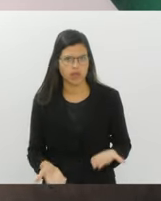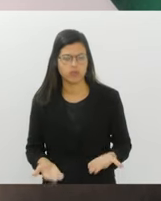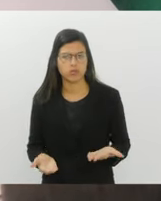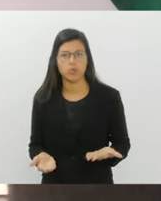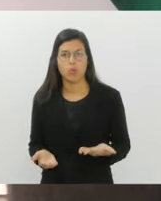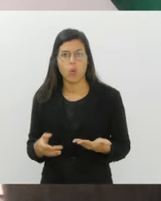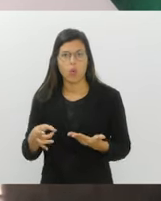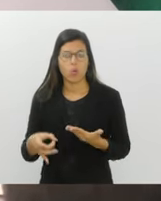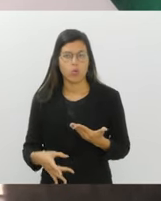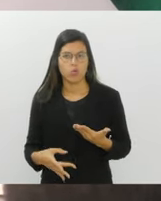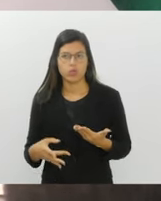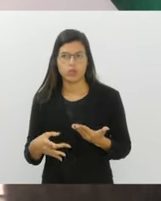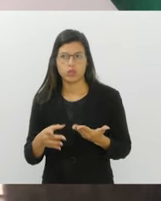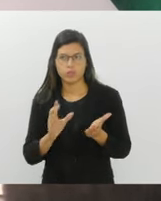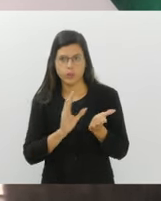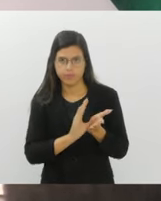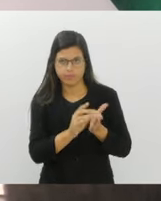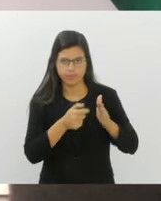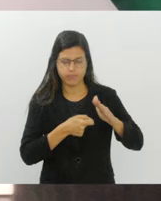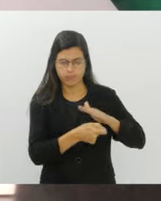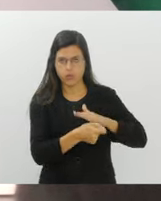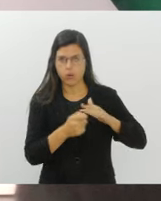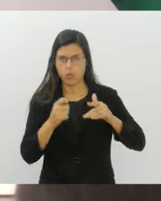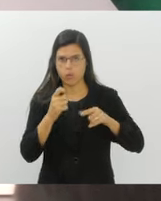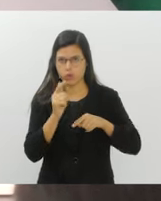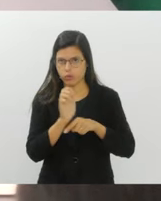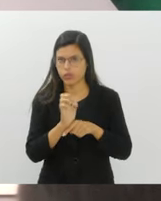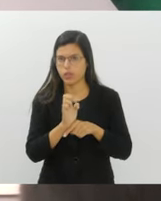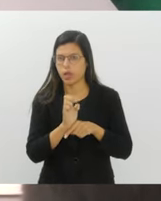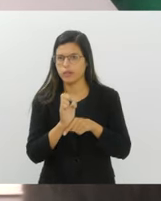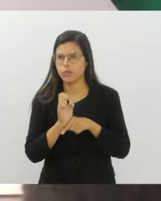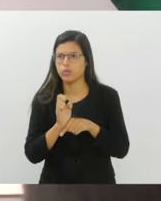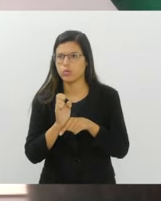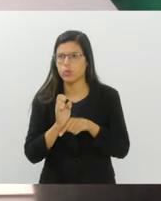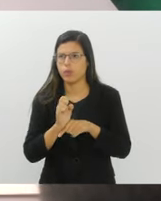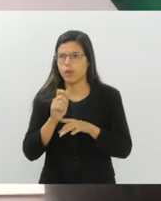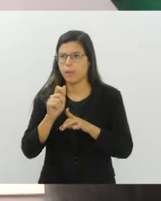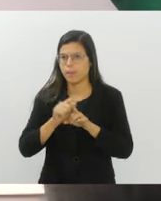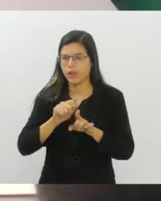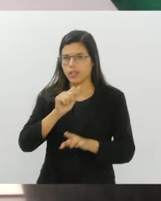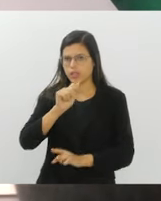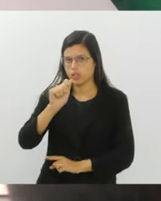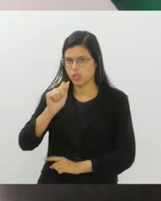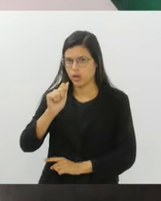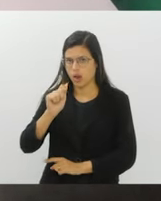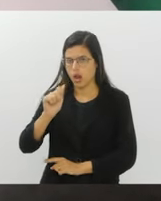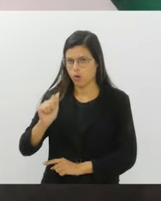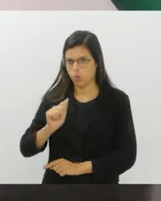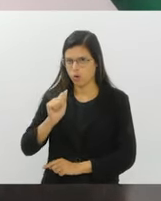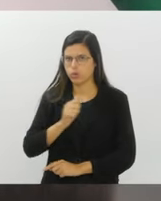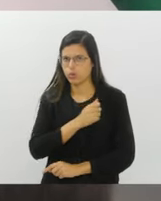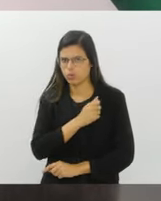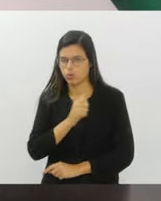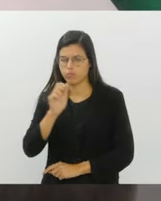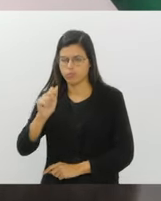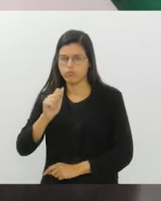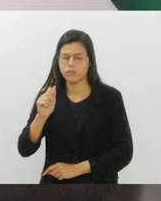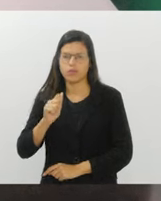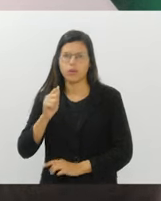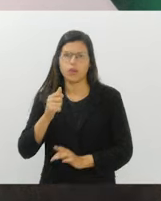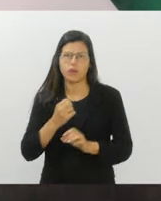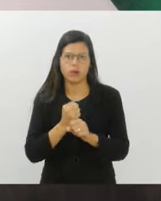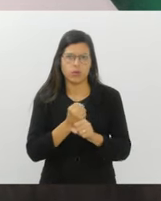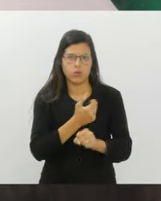recurso que o governo do Estado aportou na Supervia foi em agosto de 22, e ele foi prestado conta